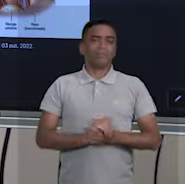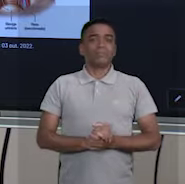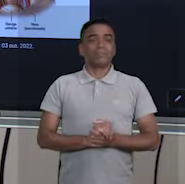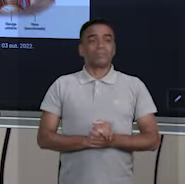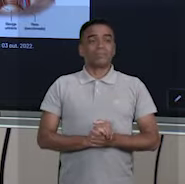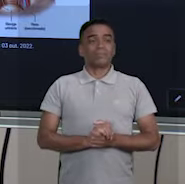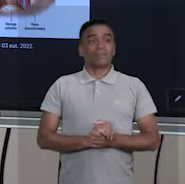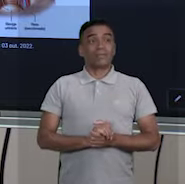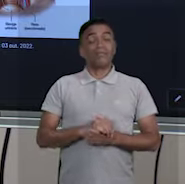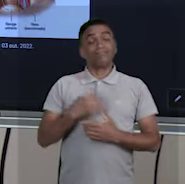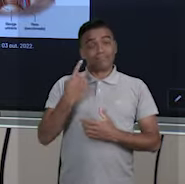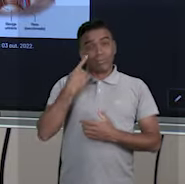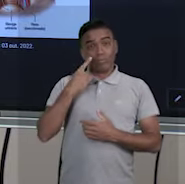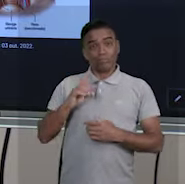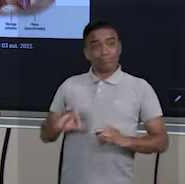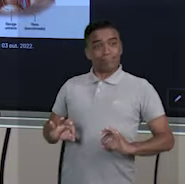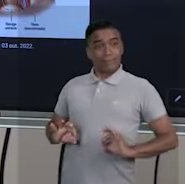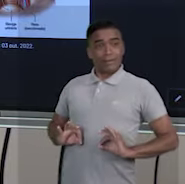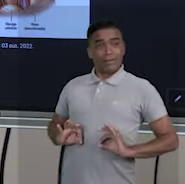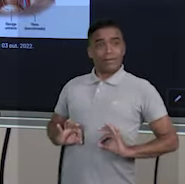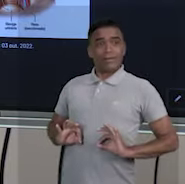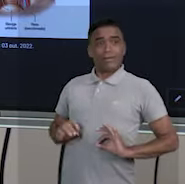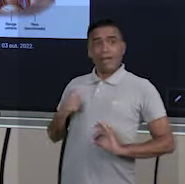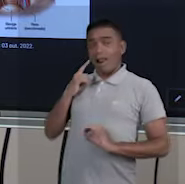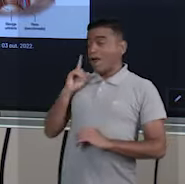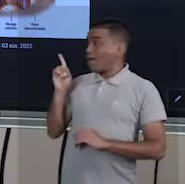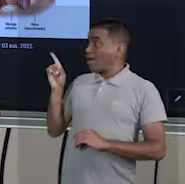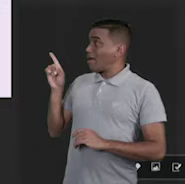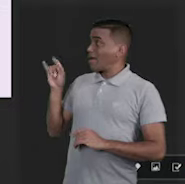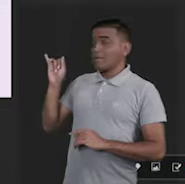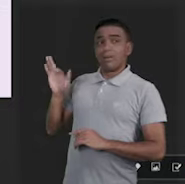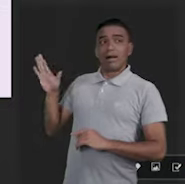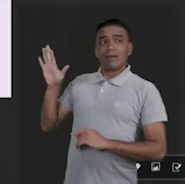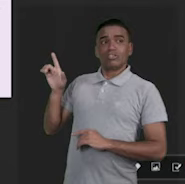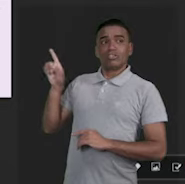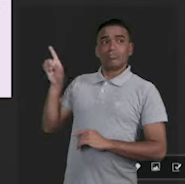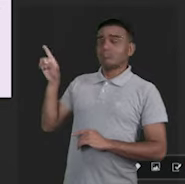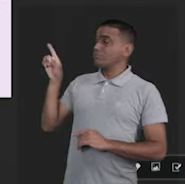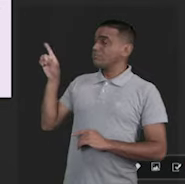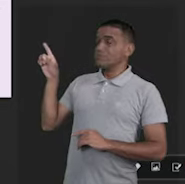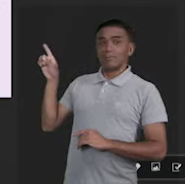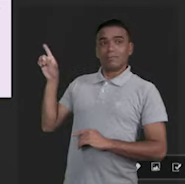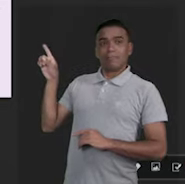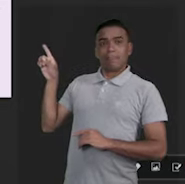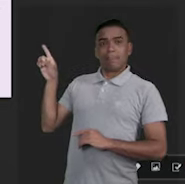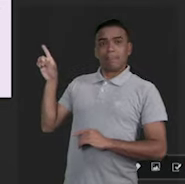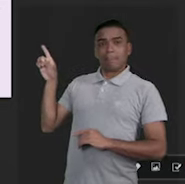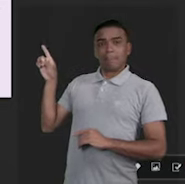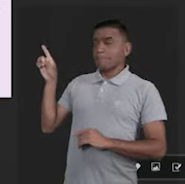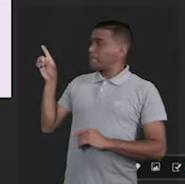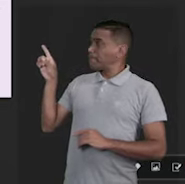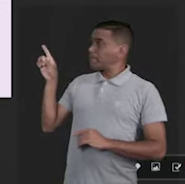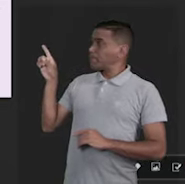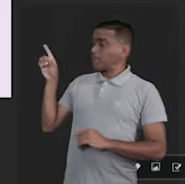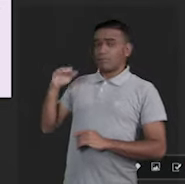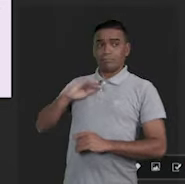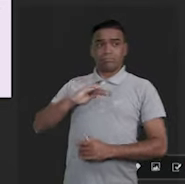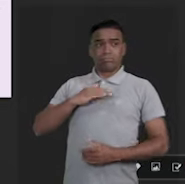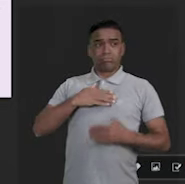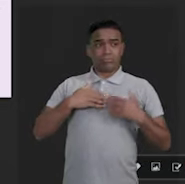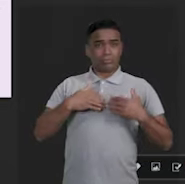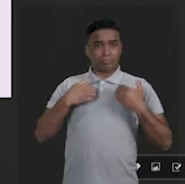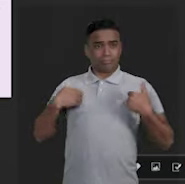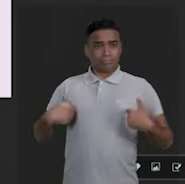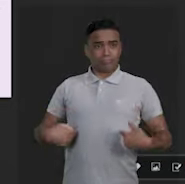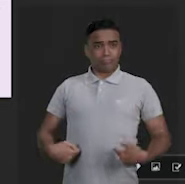e chegando nele, olha só, tem uma imagem aqui como se tivesse com um abdômen, né, a parte principalmente dorsal, na